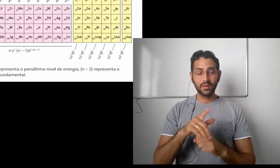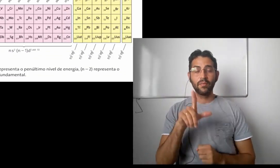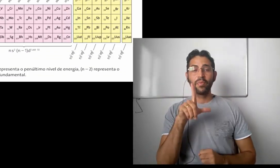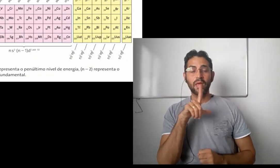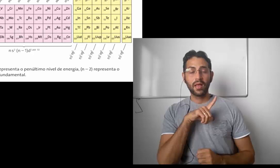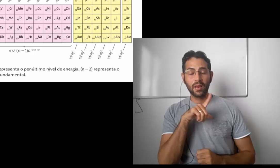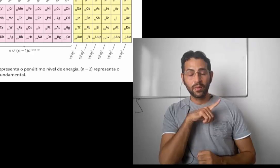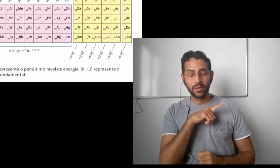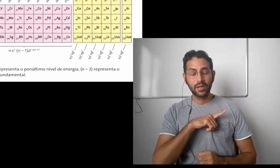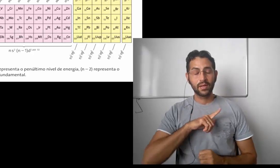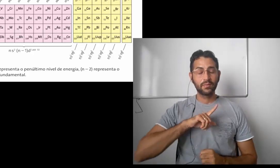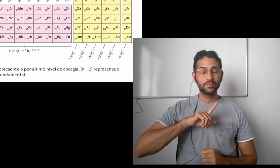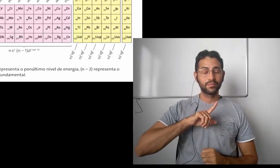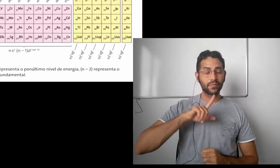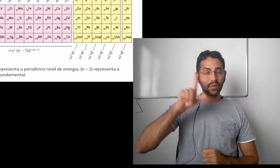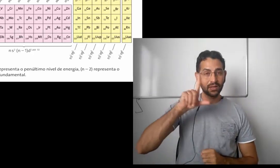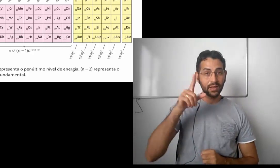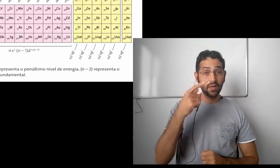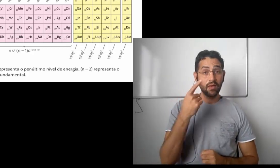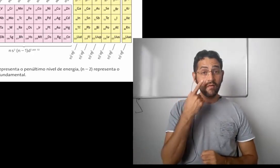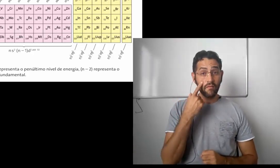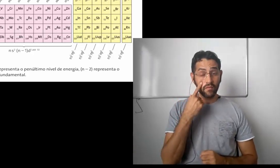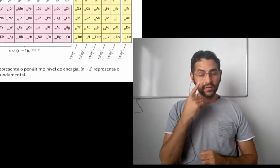partem de elementos representativos.